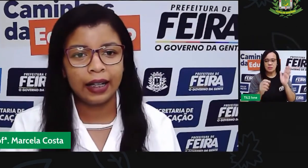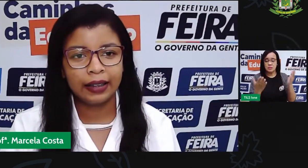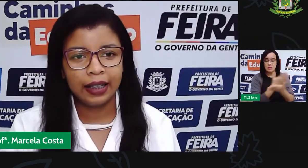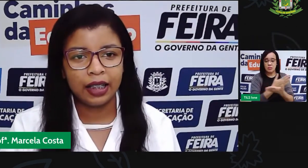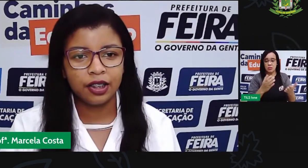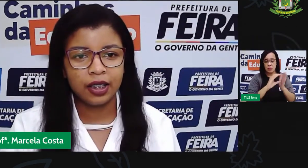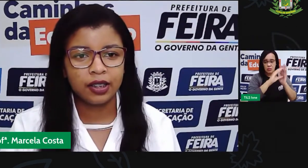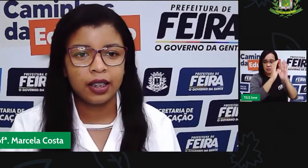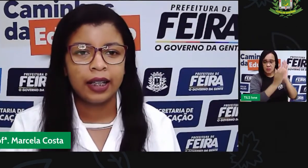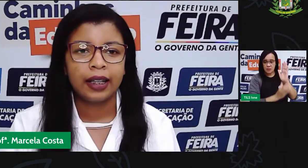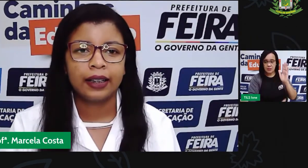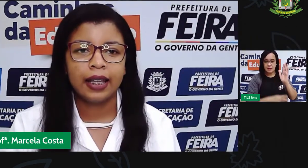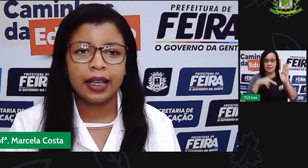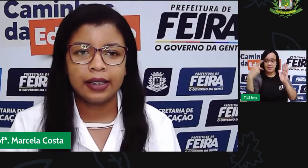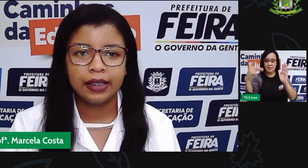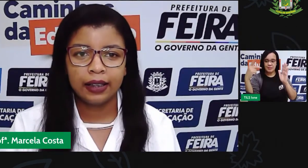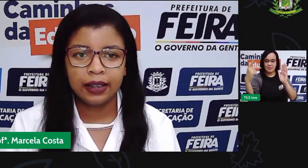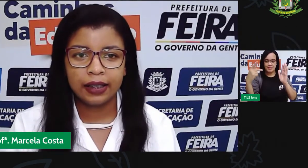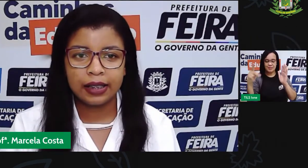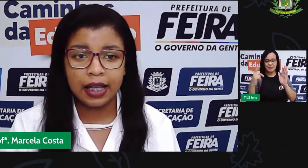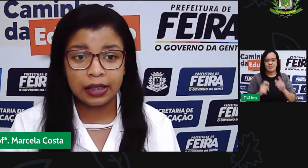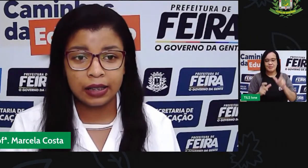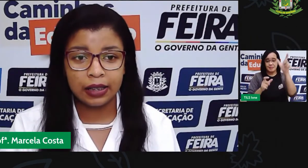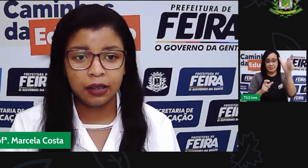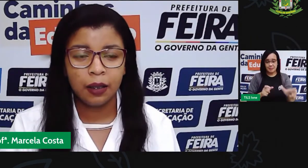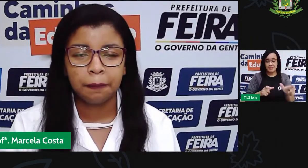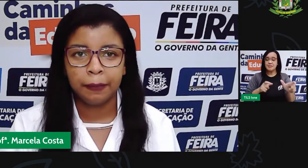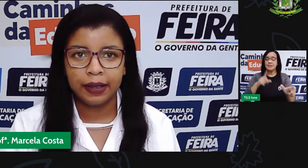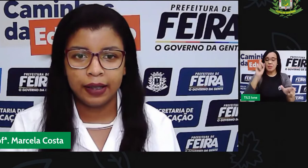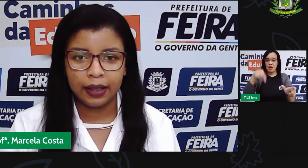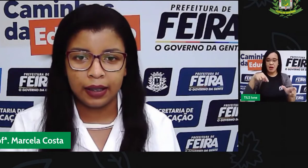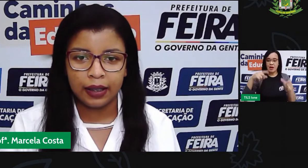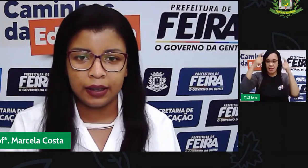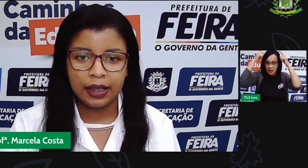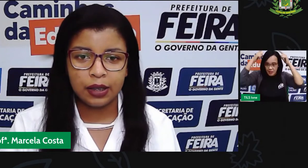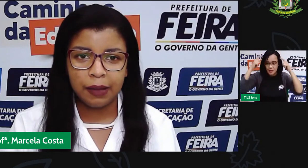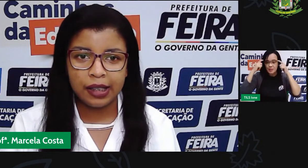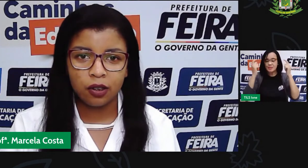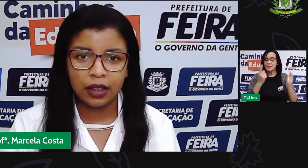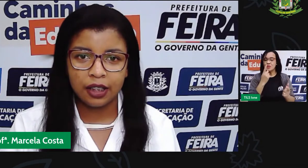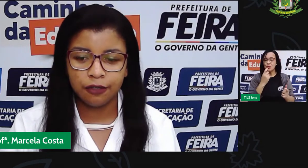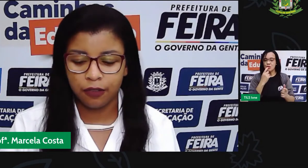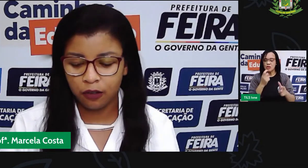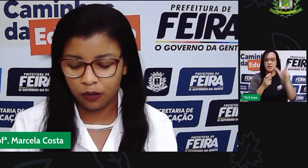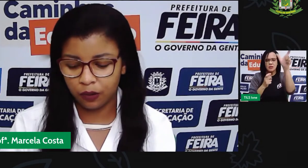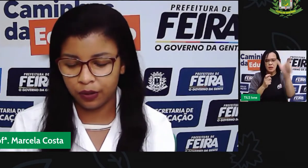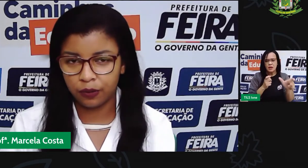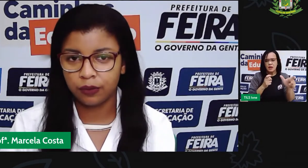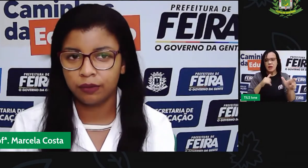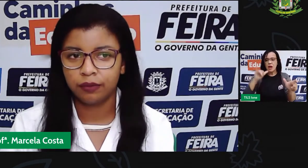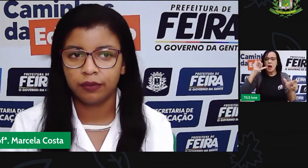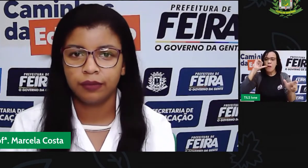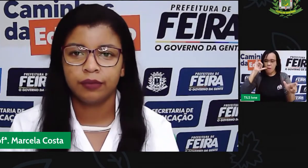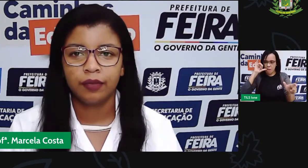das características desse Saci Pererê, desse personagem